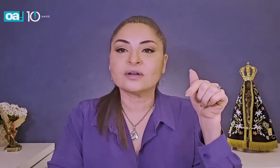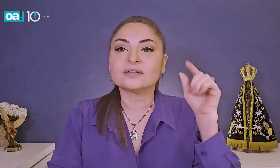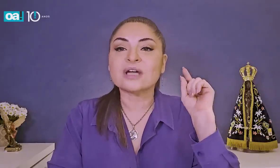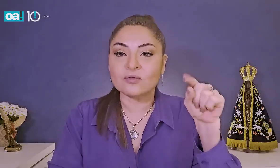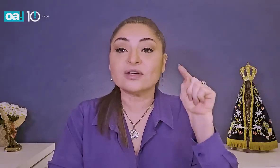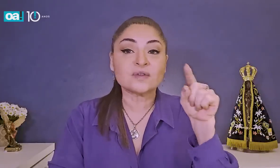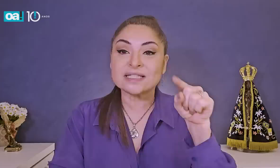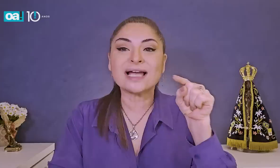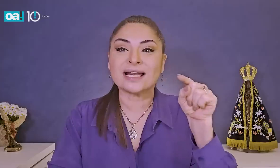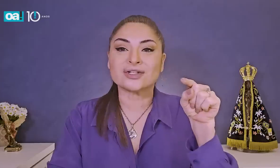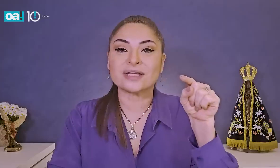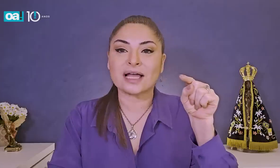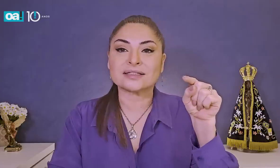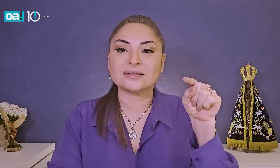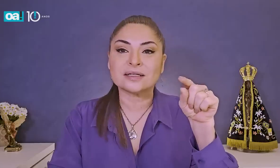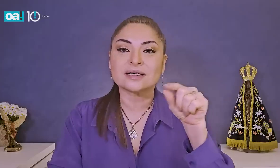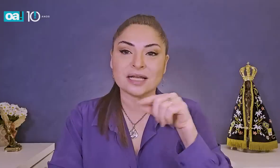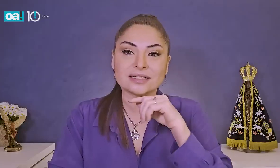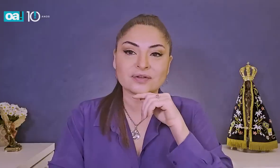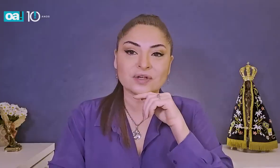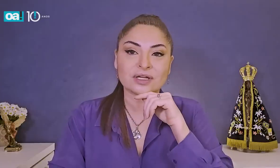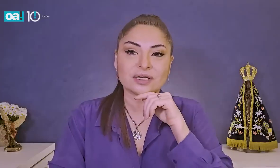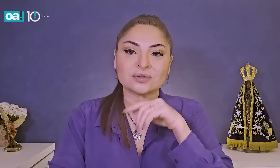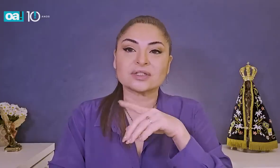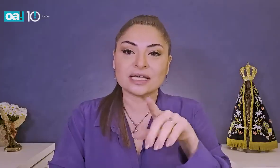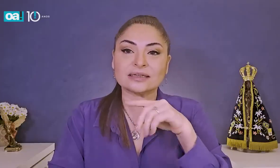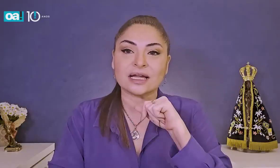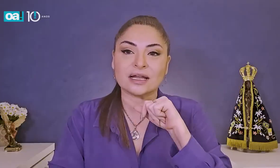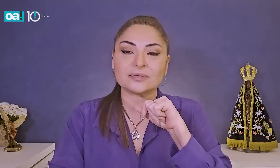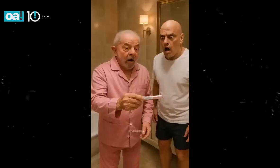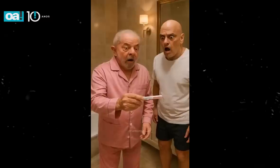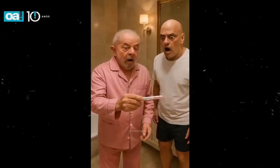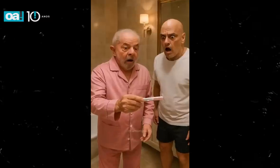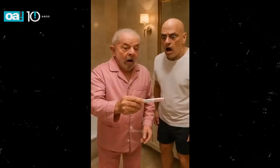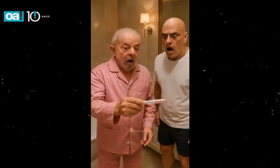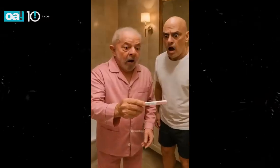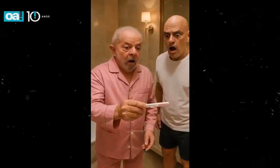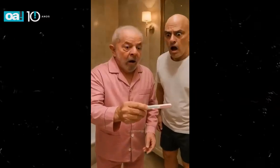eu, talvez você acreditasse nessa fake news. Na tela.